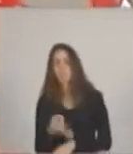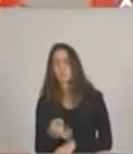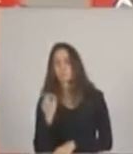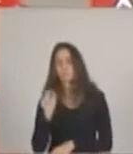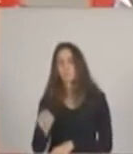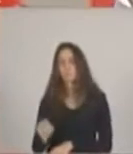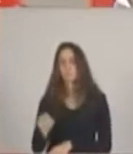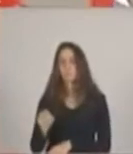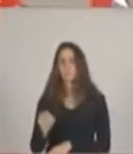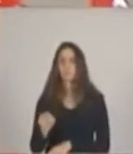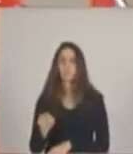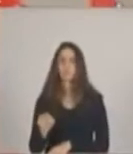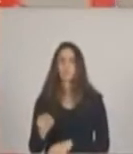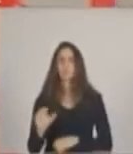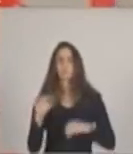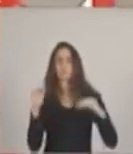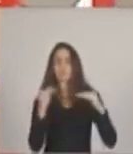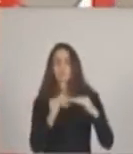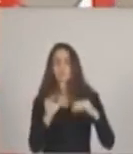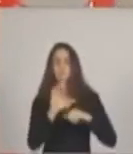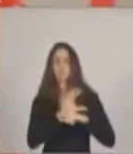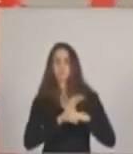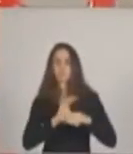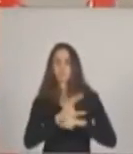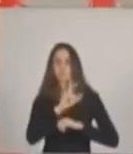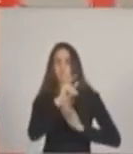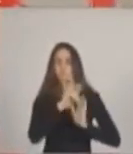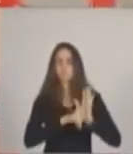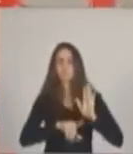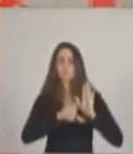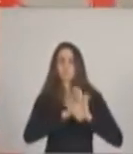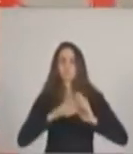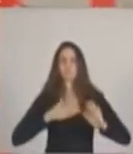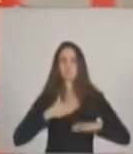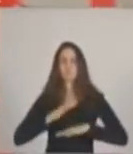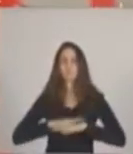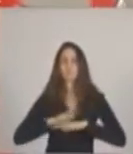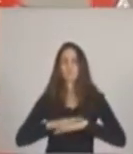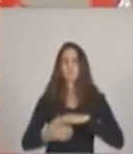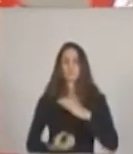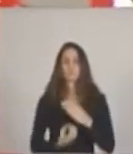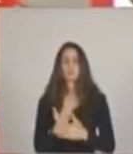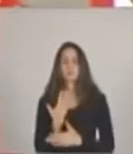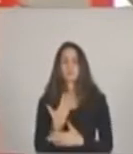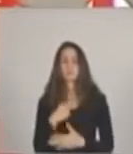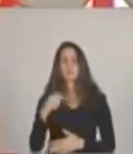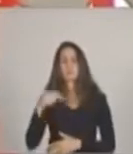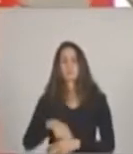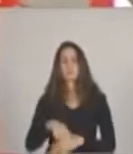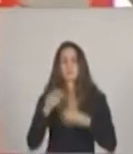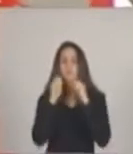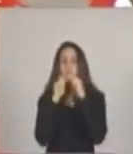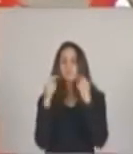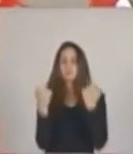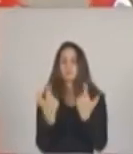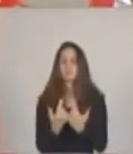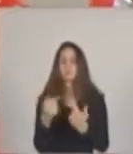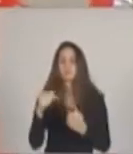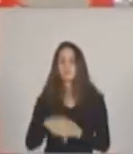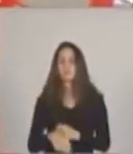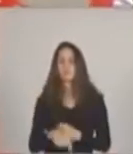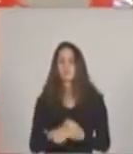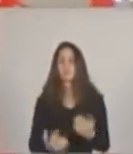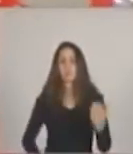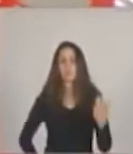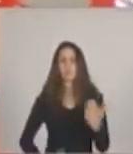pela constitucionalidade do projeto de minha autoria. Esse poder, no final,